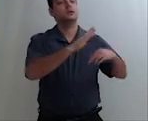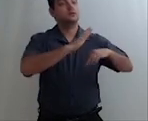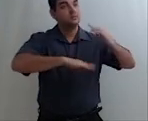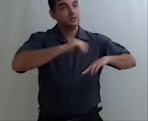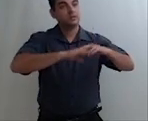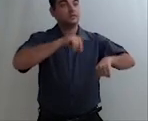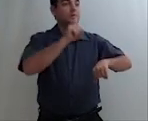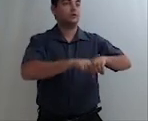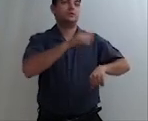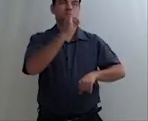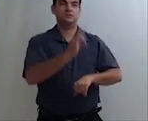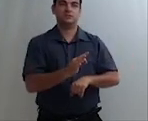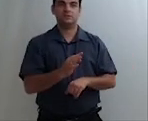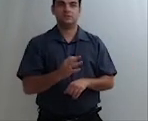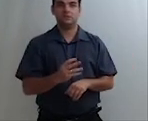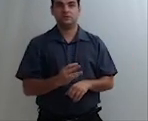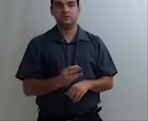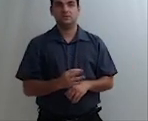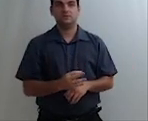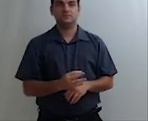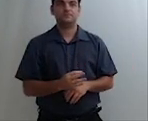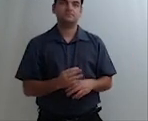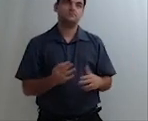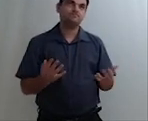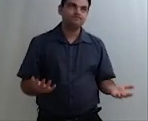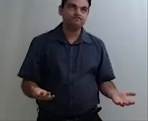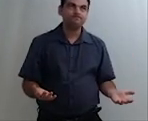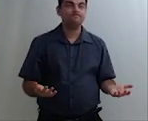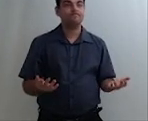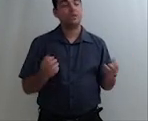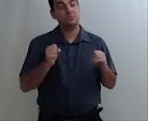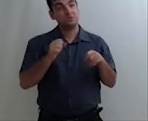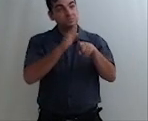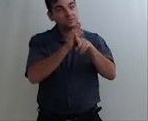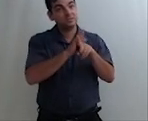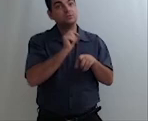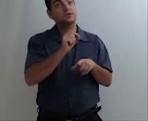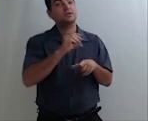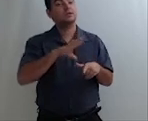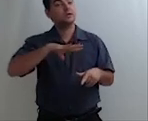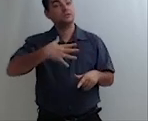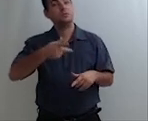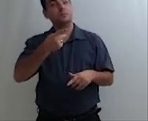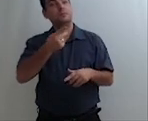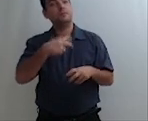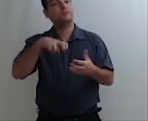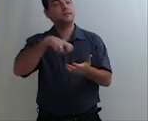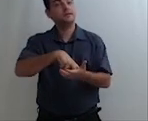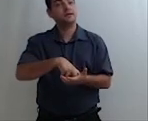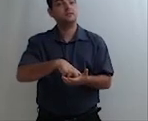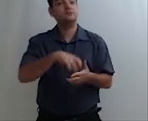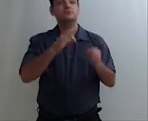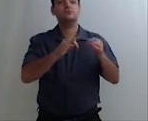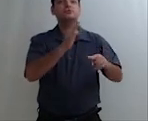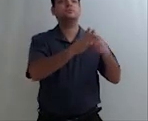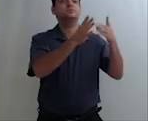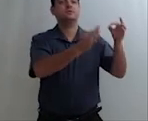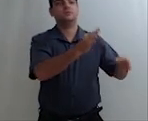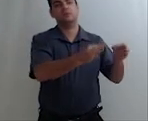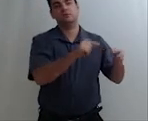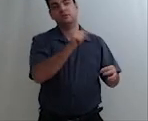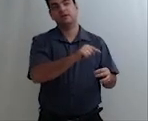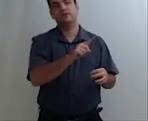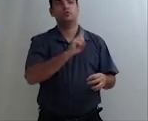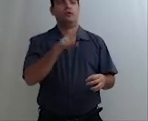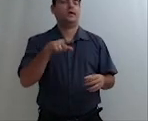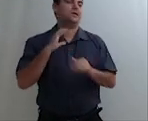momento oportuno vale dizer é uma questão que vai ser apreciada na ação penal no juízo de primeiro grau não me